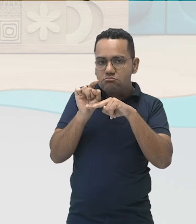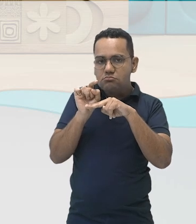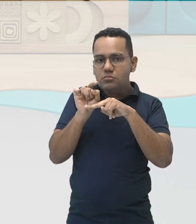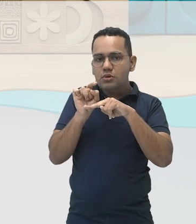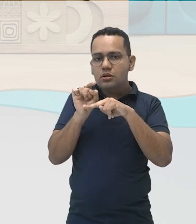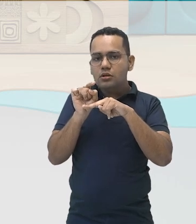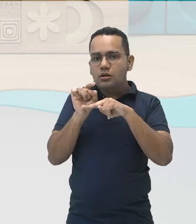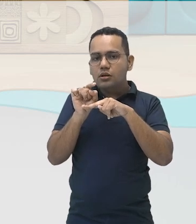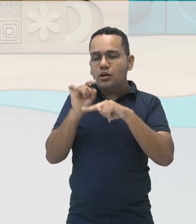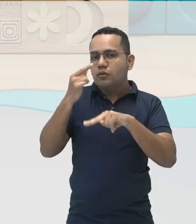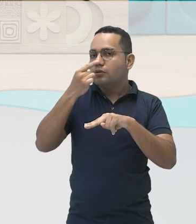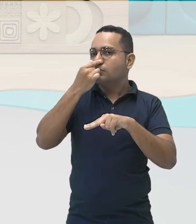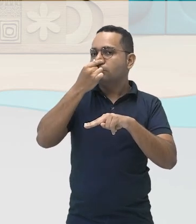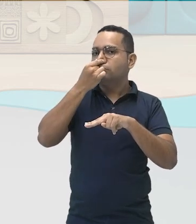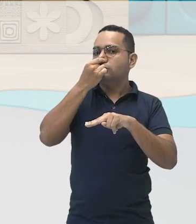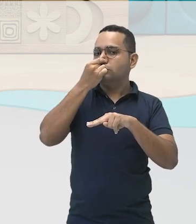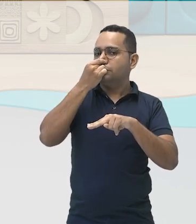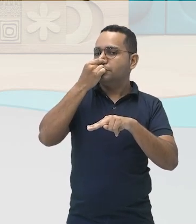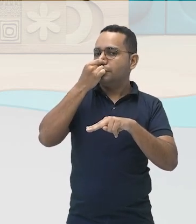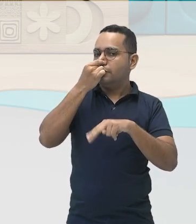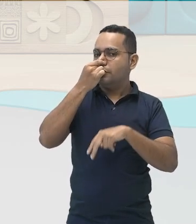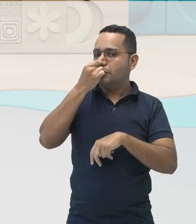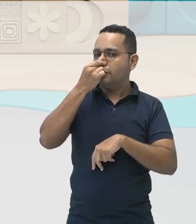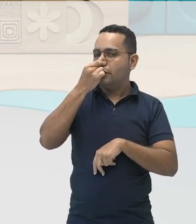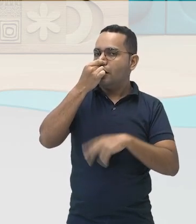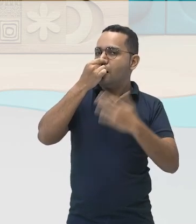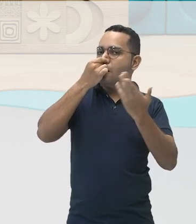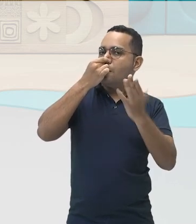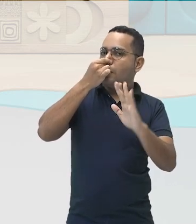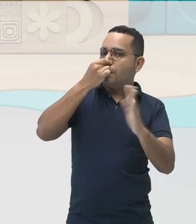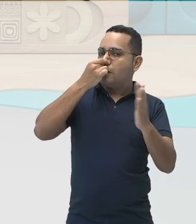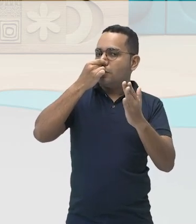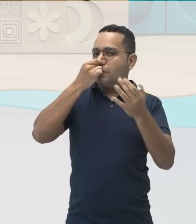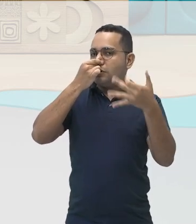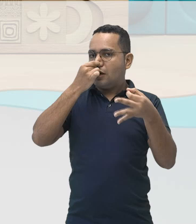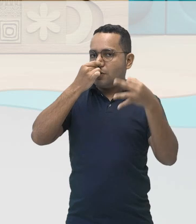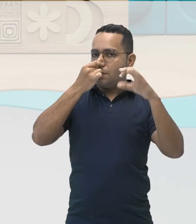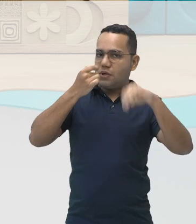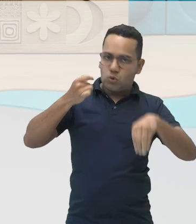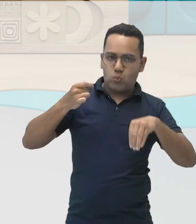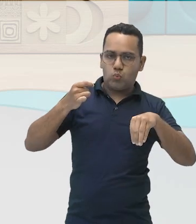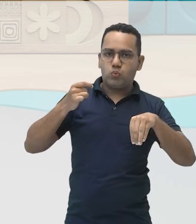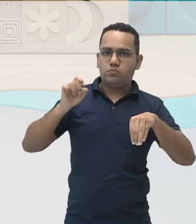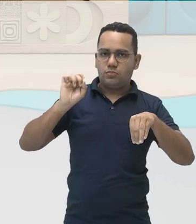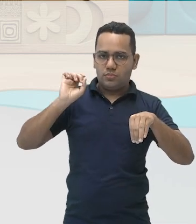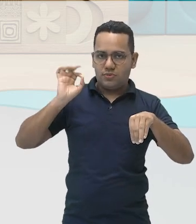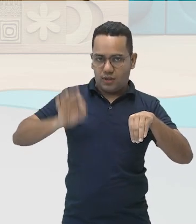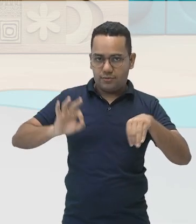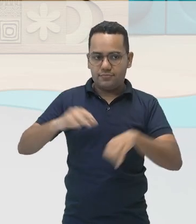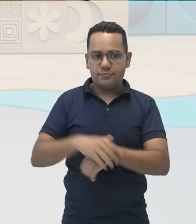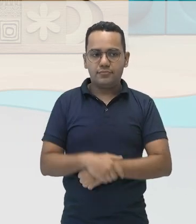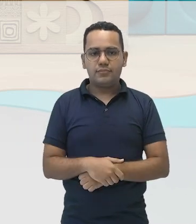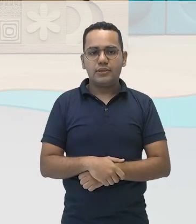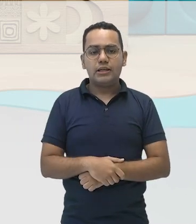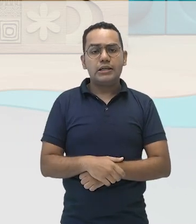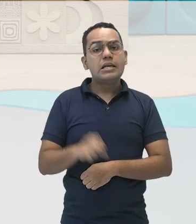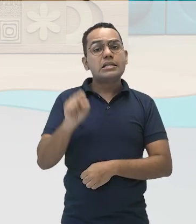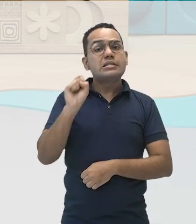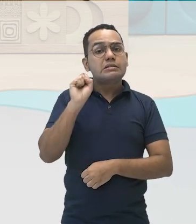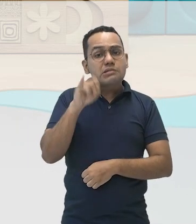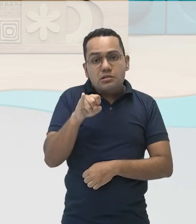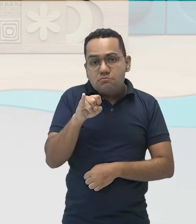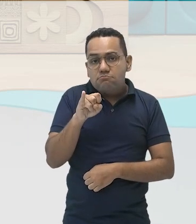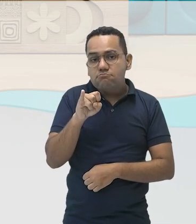vai apertar a narina que está sangrando por aproximadamente 10 minutos, né? Caso esse